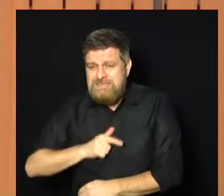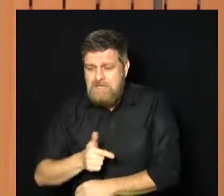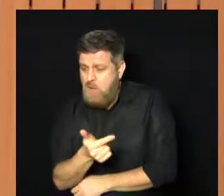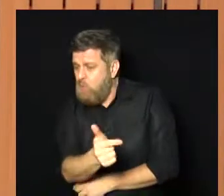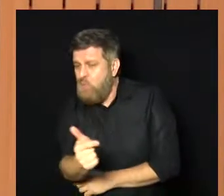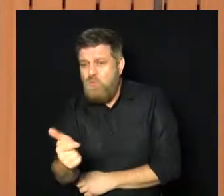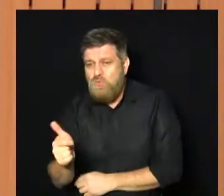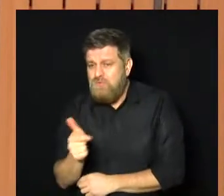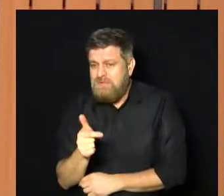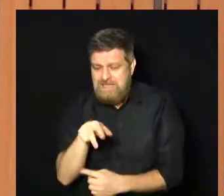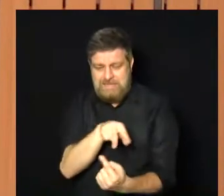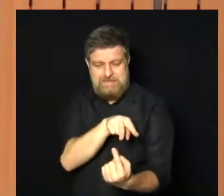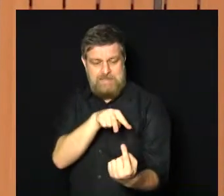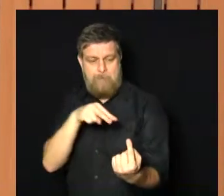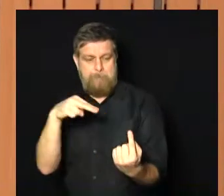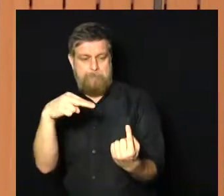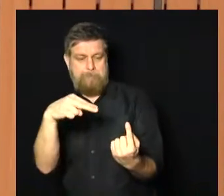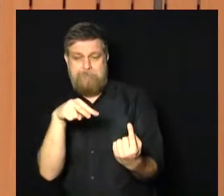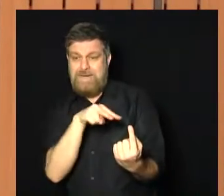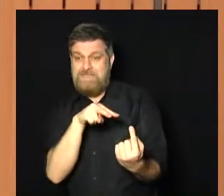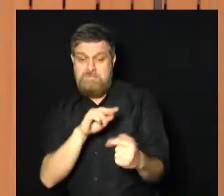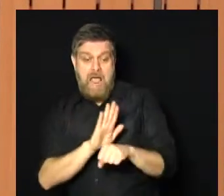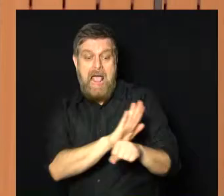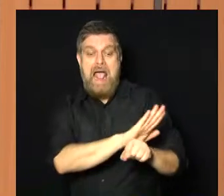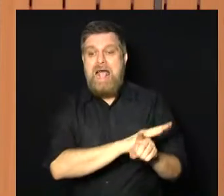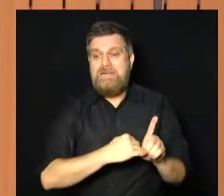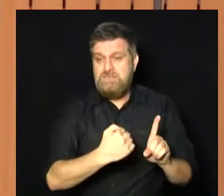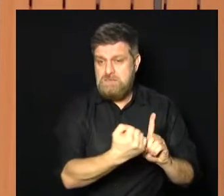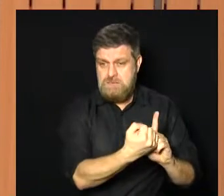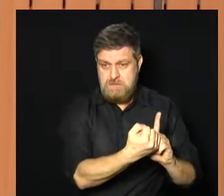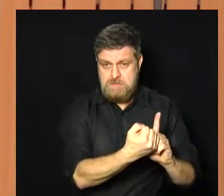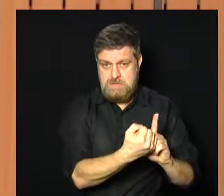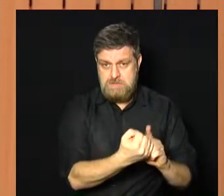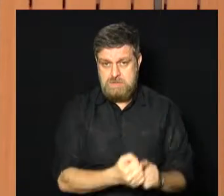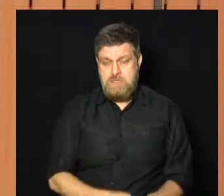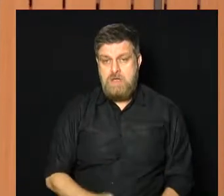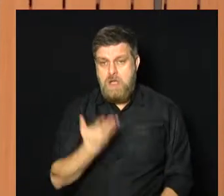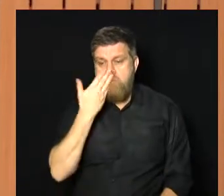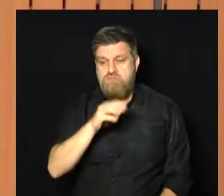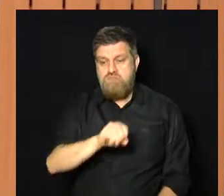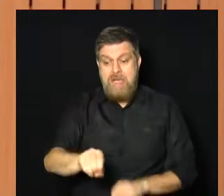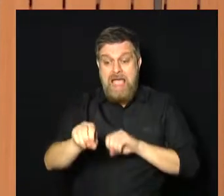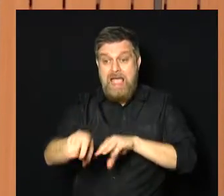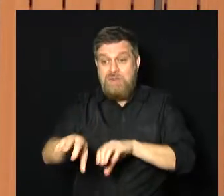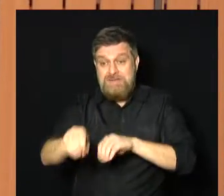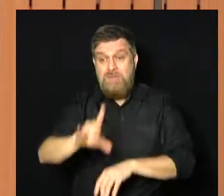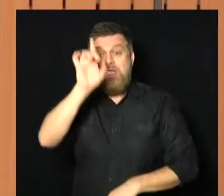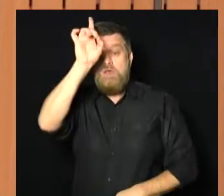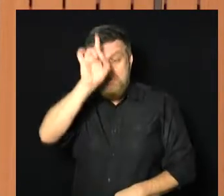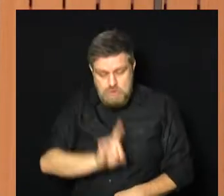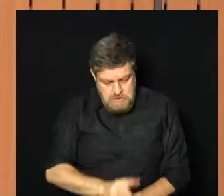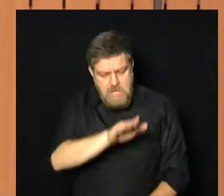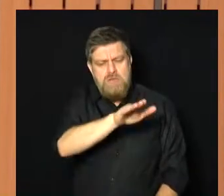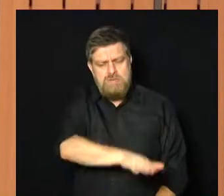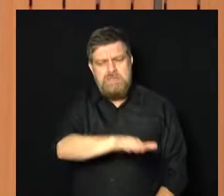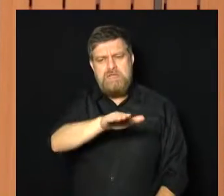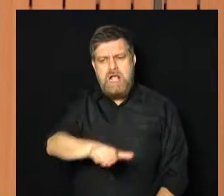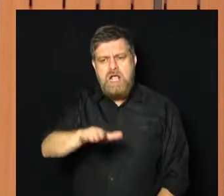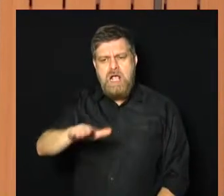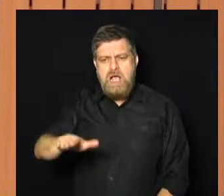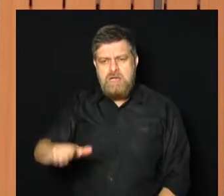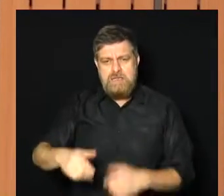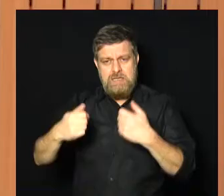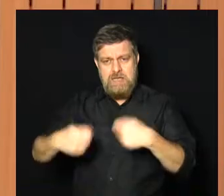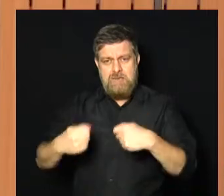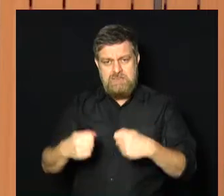essa perspectiva assistencialista, né? Que a educação infantil é um direito das crianças e precisa ser